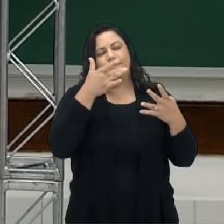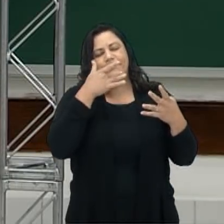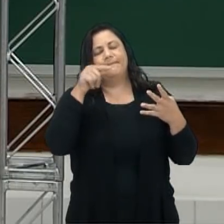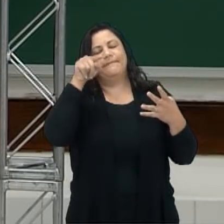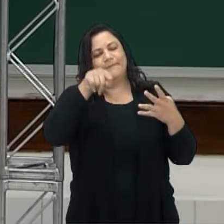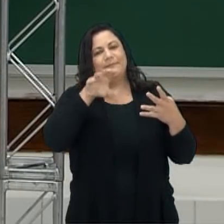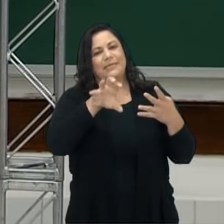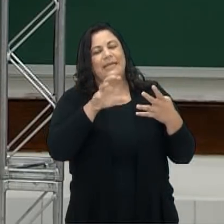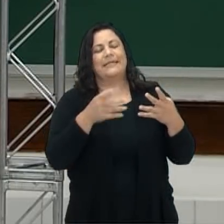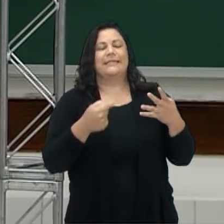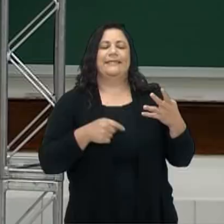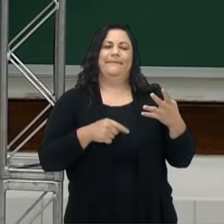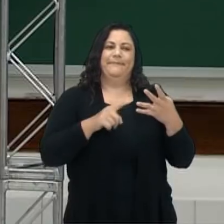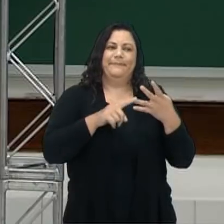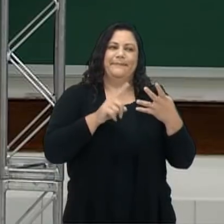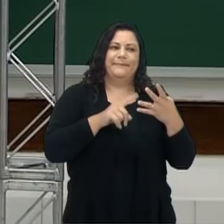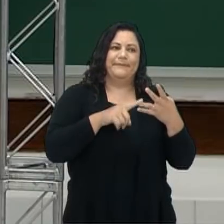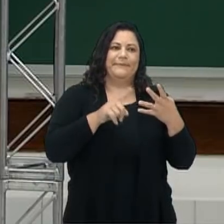Marguerita.